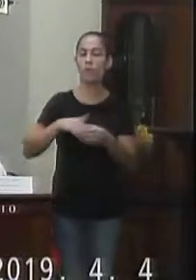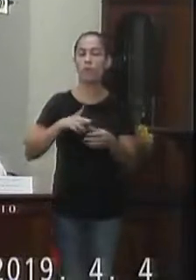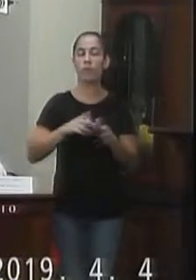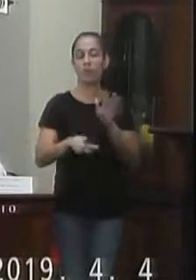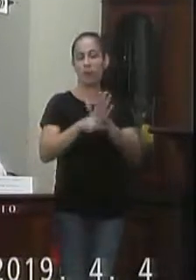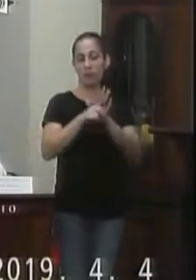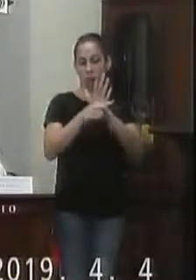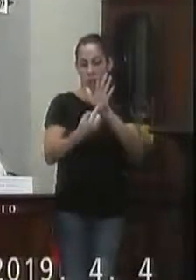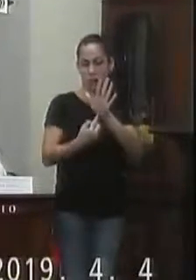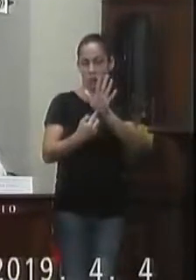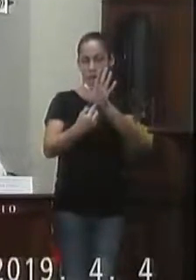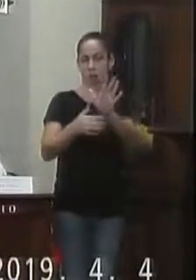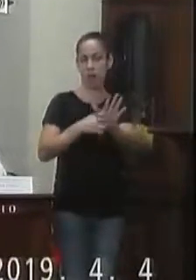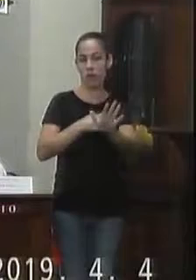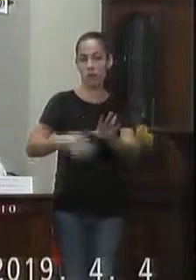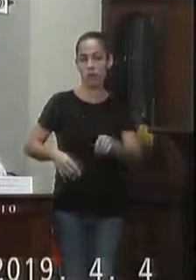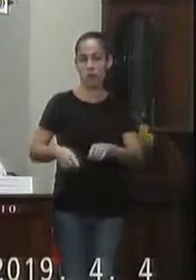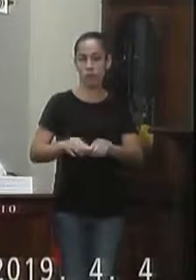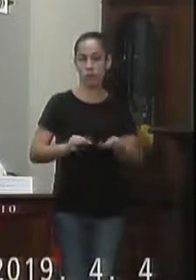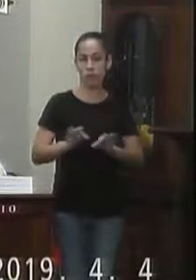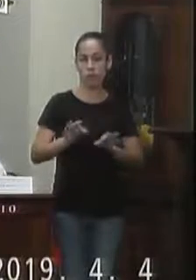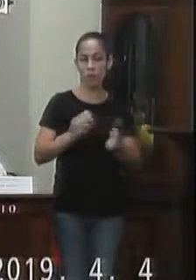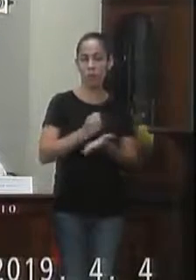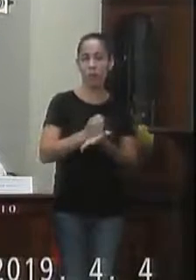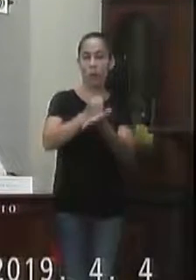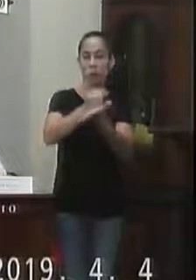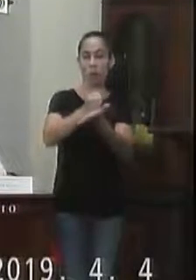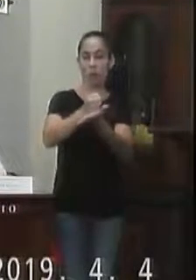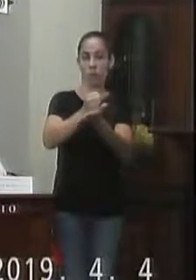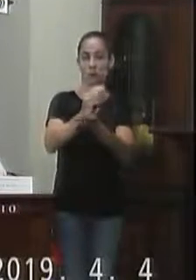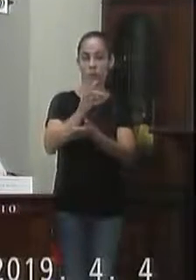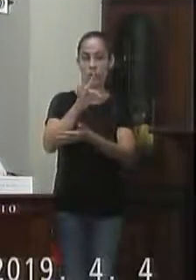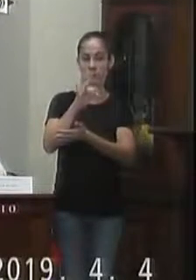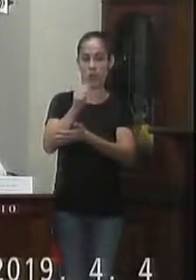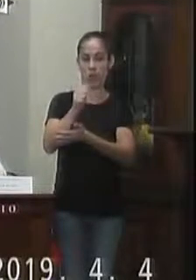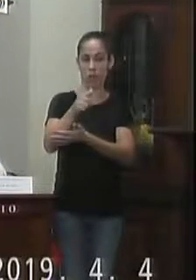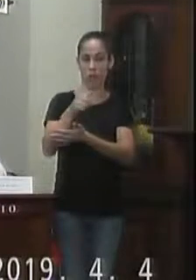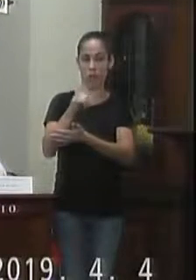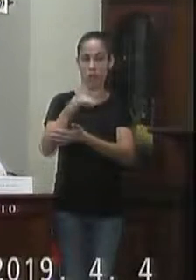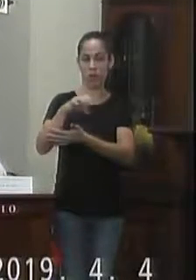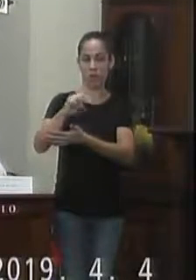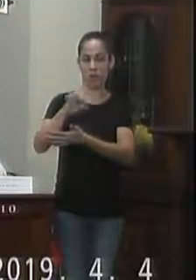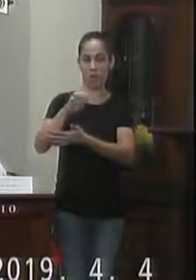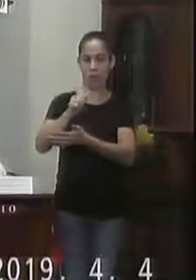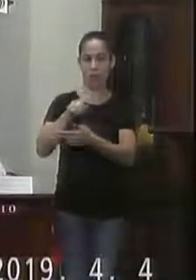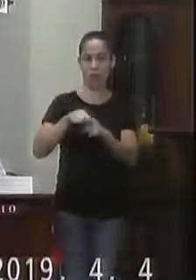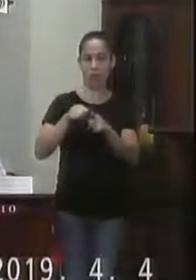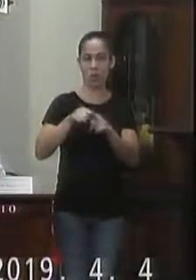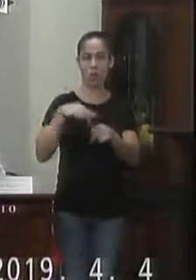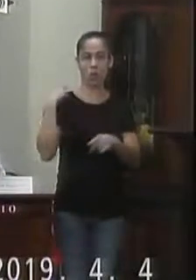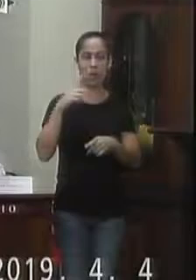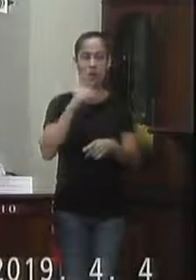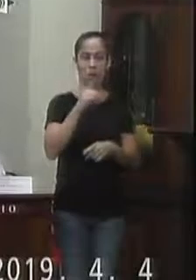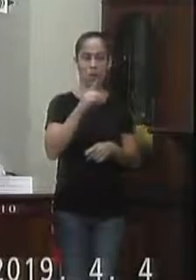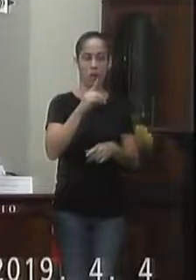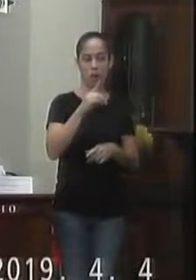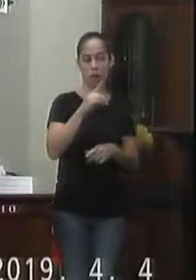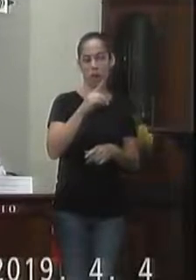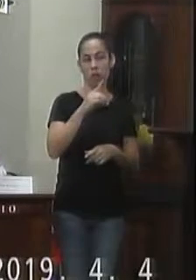de legislações federais. O projeto é conta com o apoio da classe de taxistas que presta serviço no município, incluindo o edil vereador David Nogueira, que apresentou a